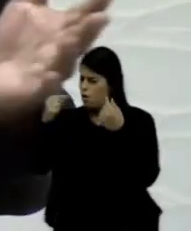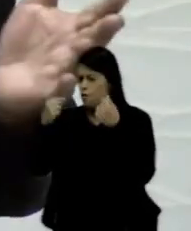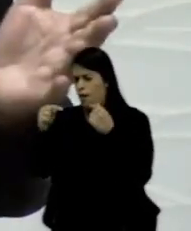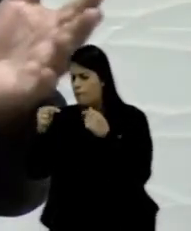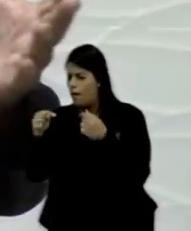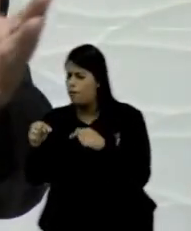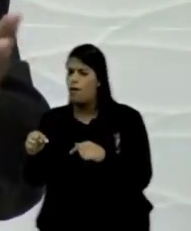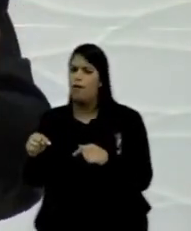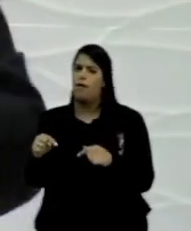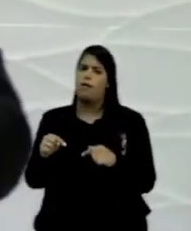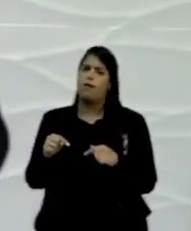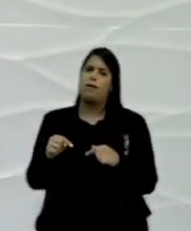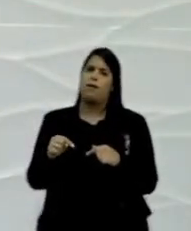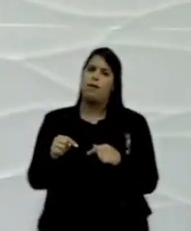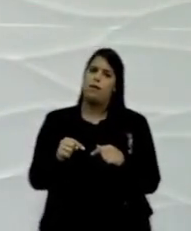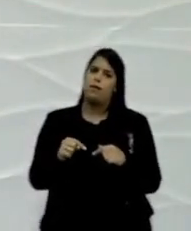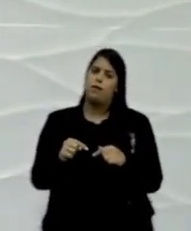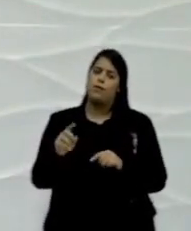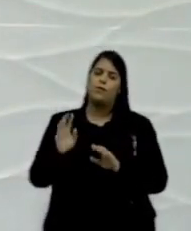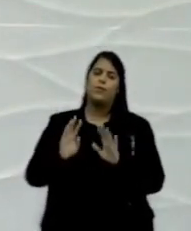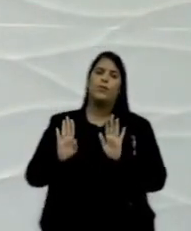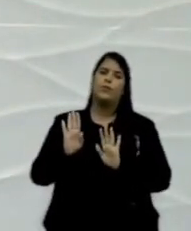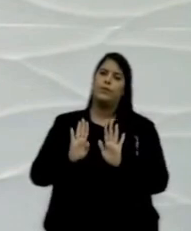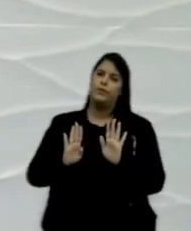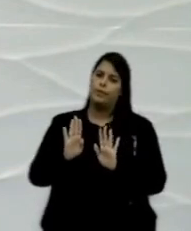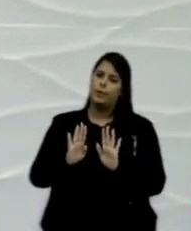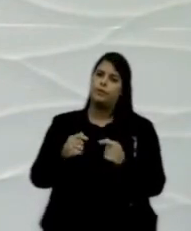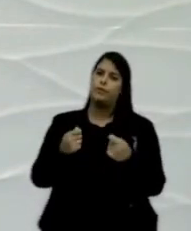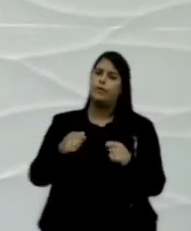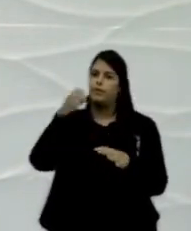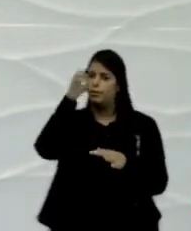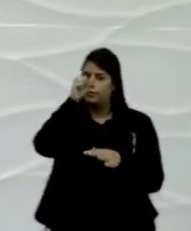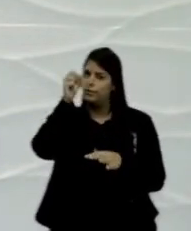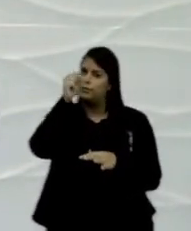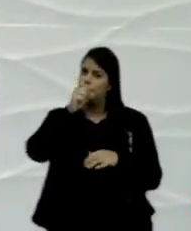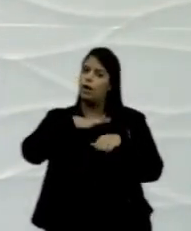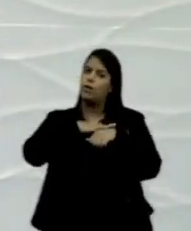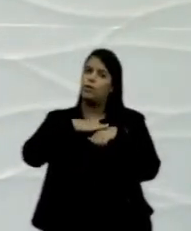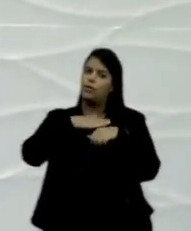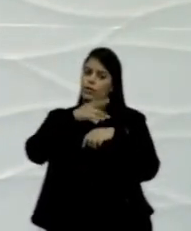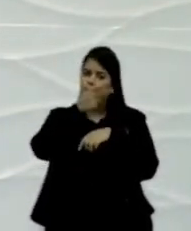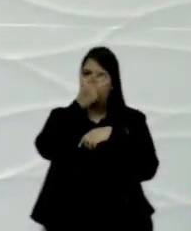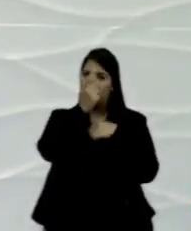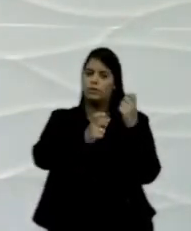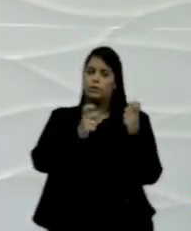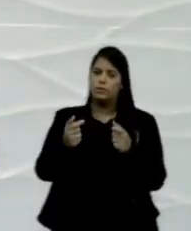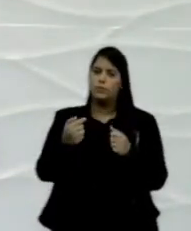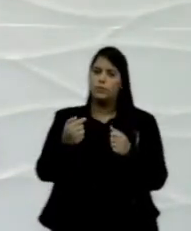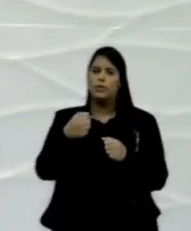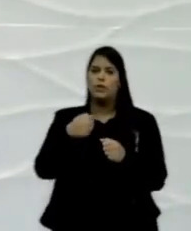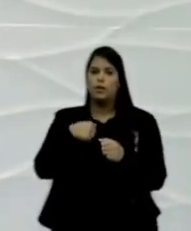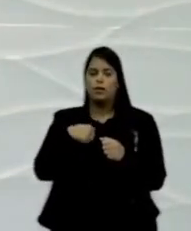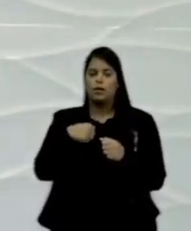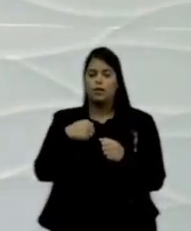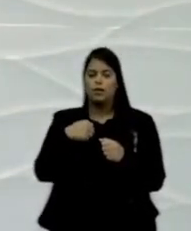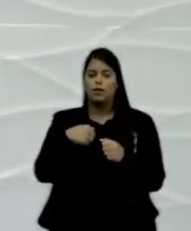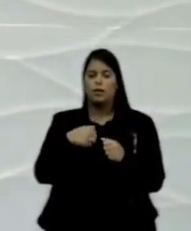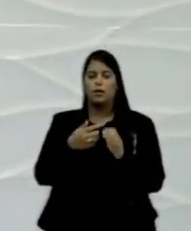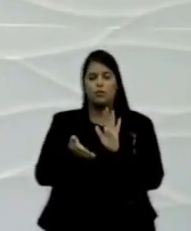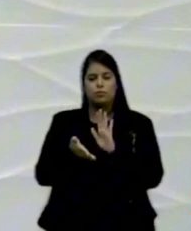Não é jeito de falar com as pessoas, você tem que aprender a falar com as pessoas. Eu estive em Garanhuns,